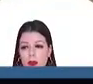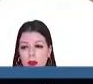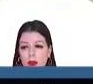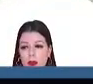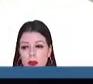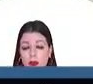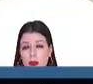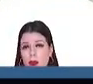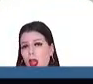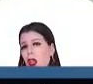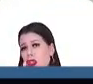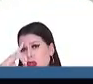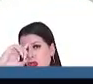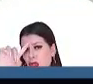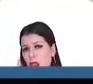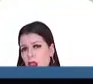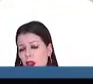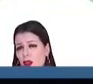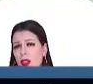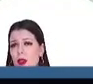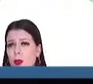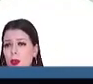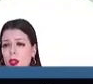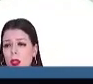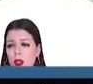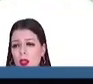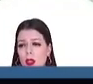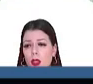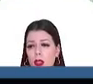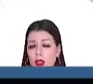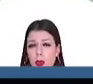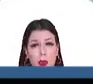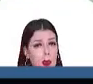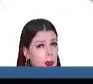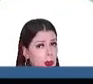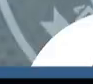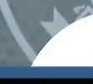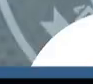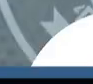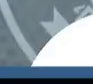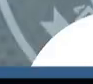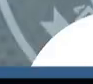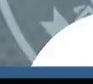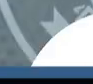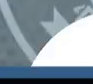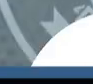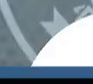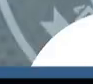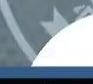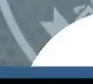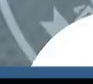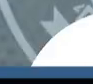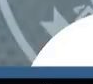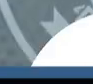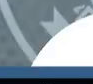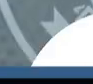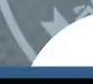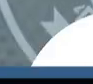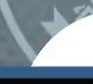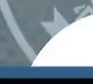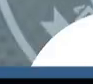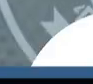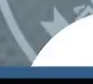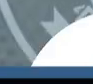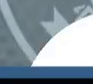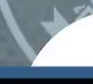secretário estadual de Educação, Hélio Dyer, disse que a educação não vai alterar a rotina. E o governador ressaltou que o governo do